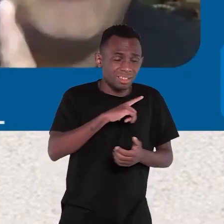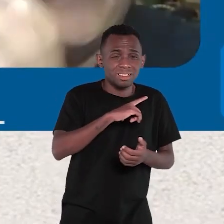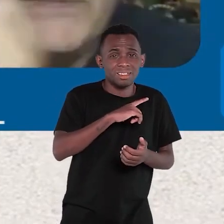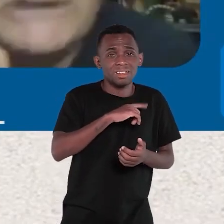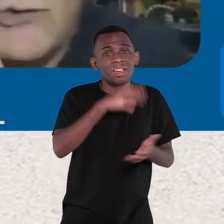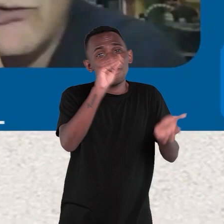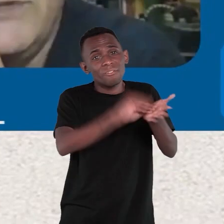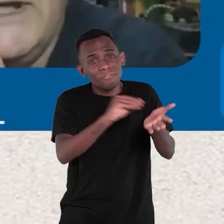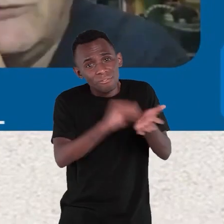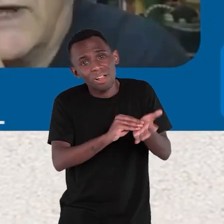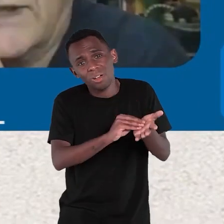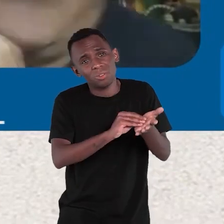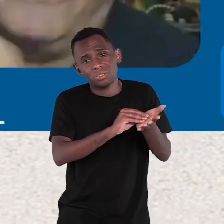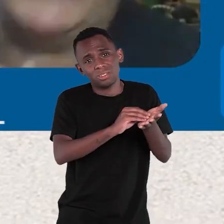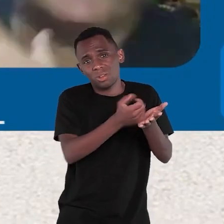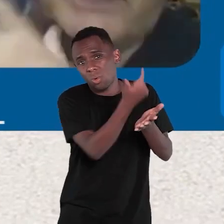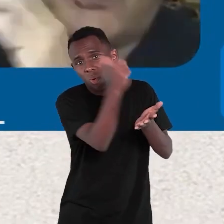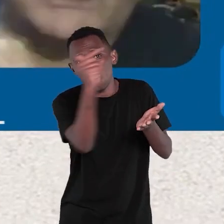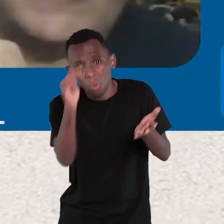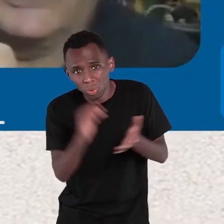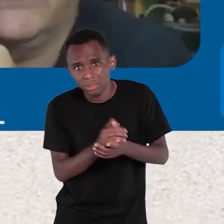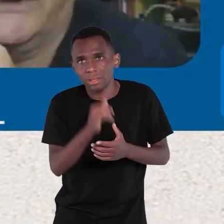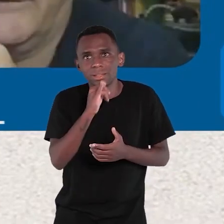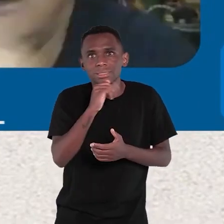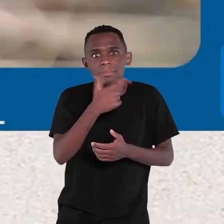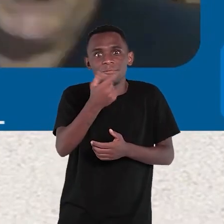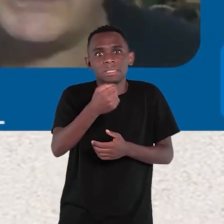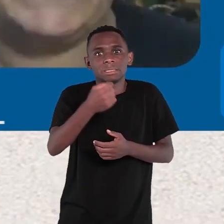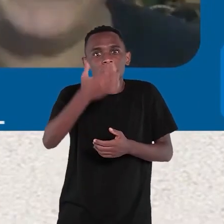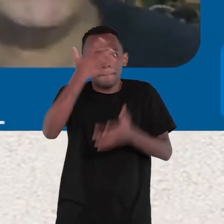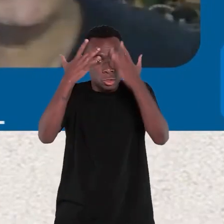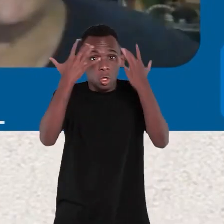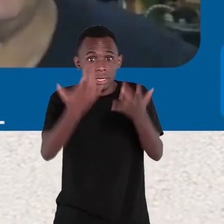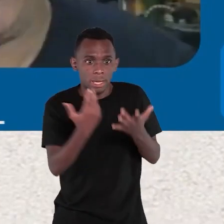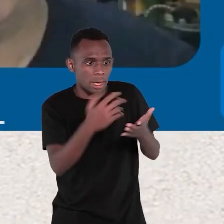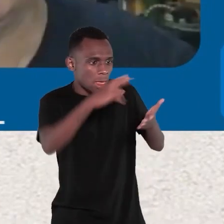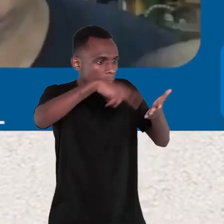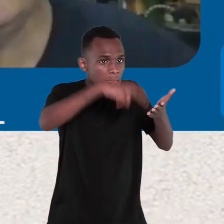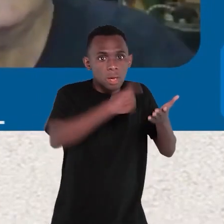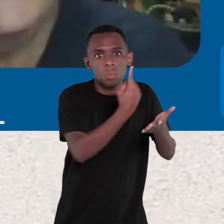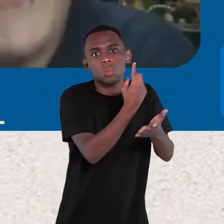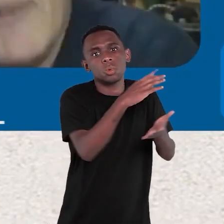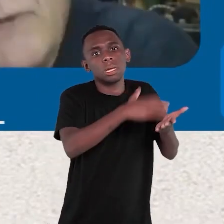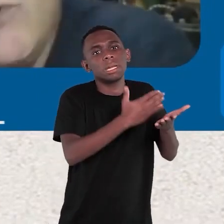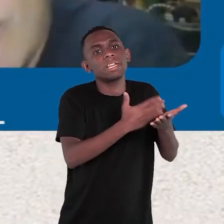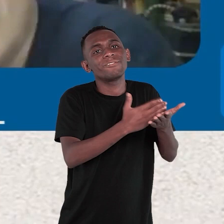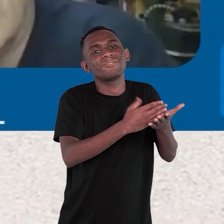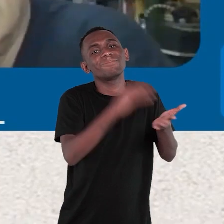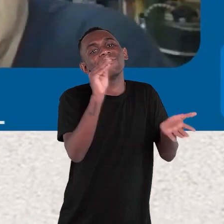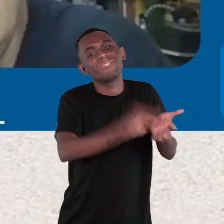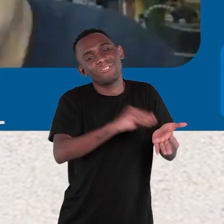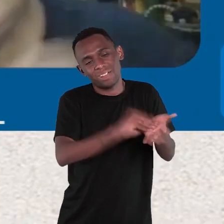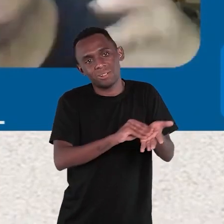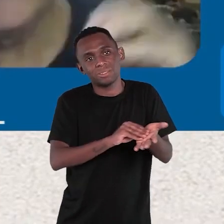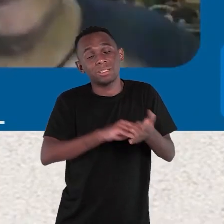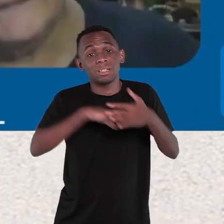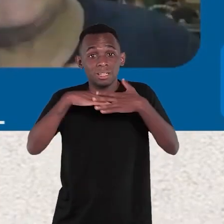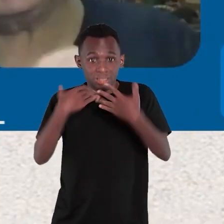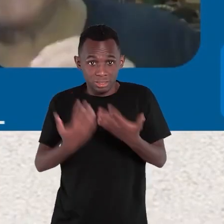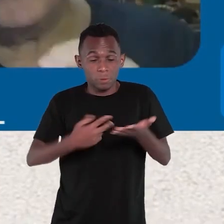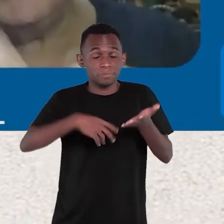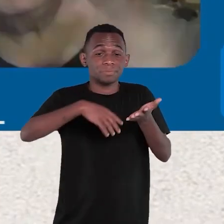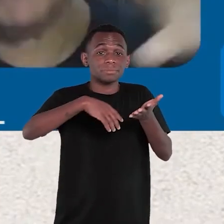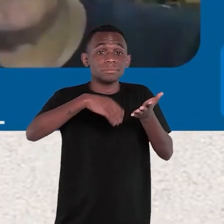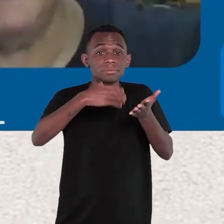necessária para movimentar um clube de leitura. Tem 20 pessoas lendo o livro, você precisa ter 20 exemplares. A Biblion